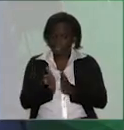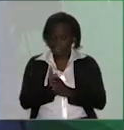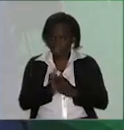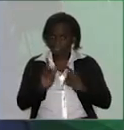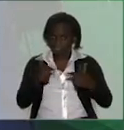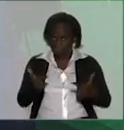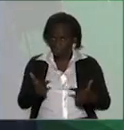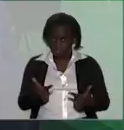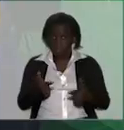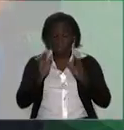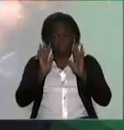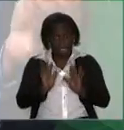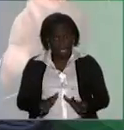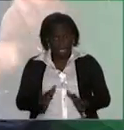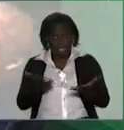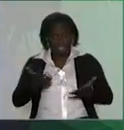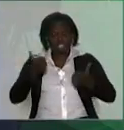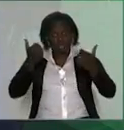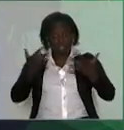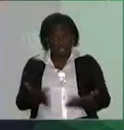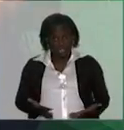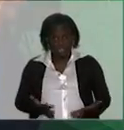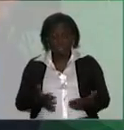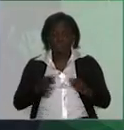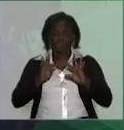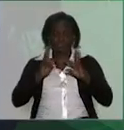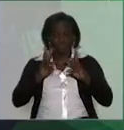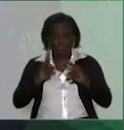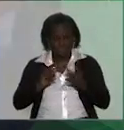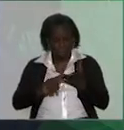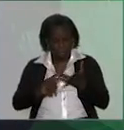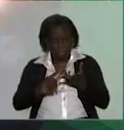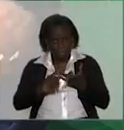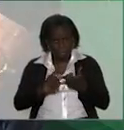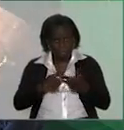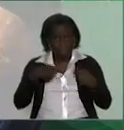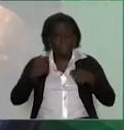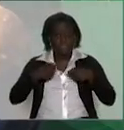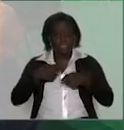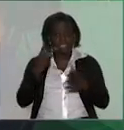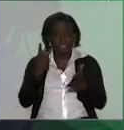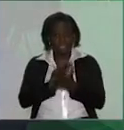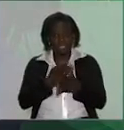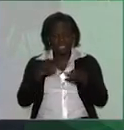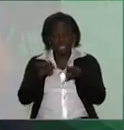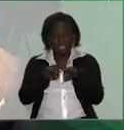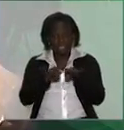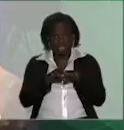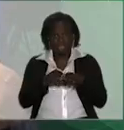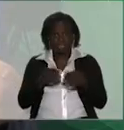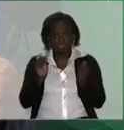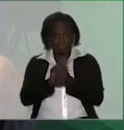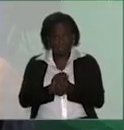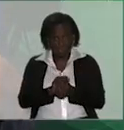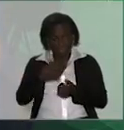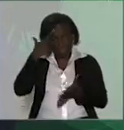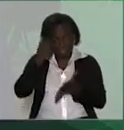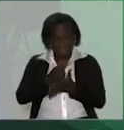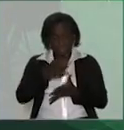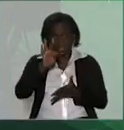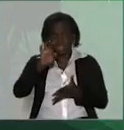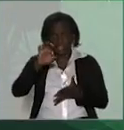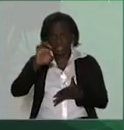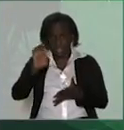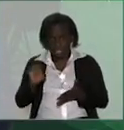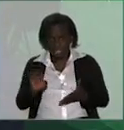parabéns pela atitude. Agora, é como a gente está discutindo aqui. Todas essas coisas têm que acontecer em paralelo. A decisão